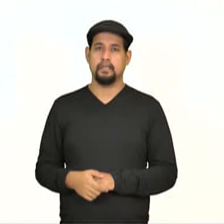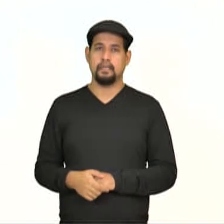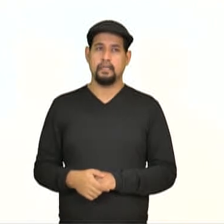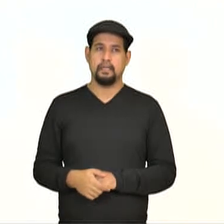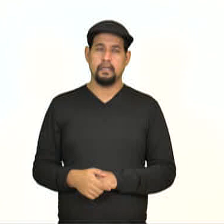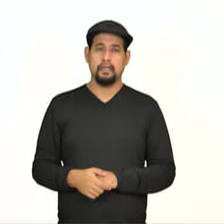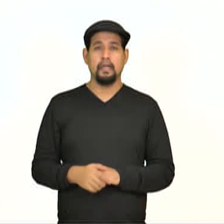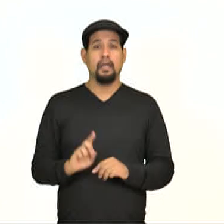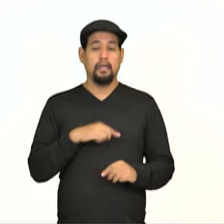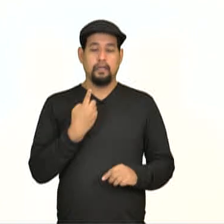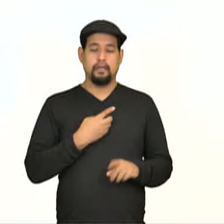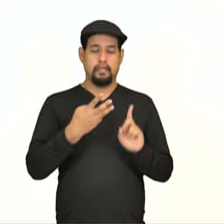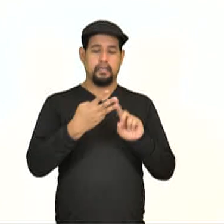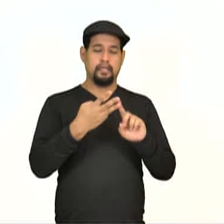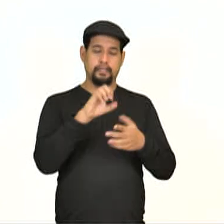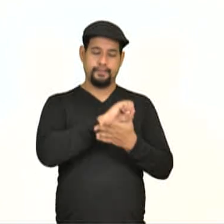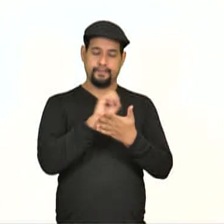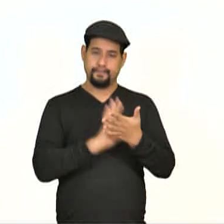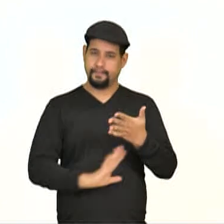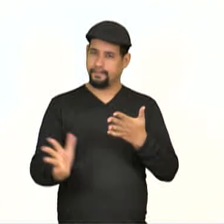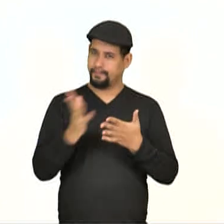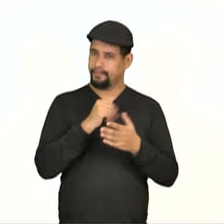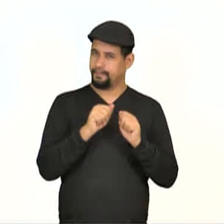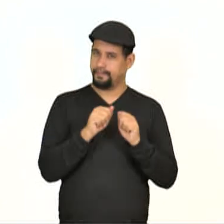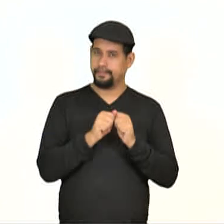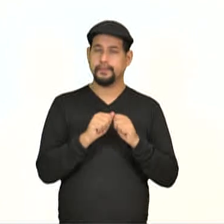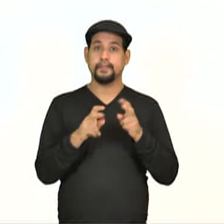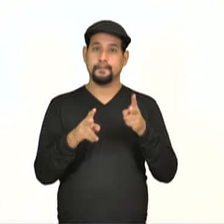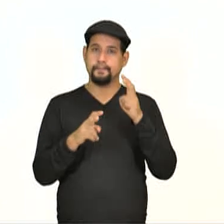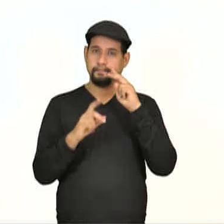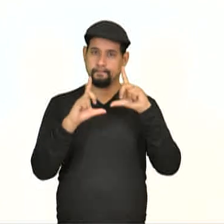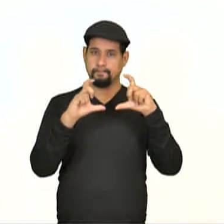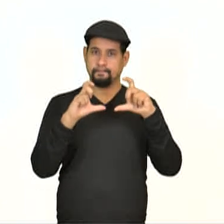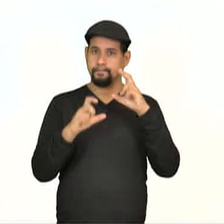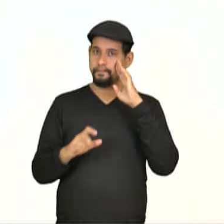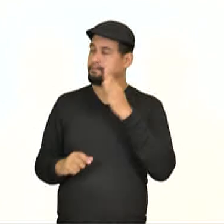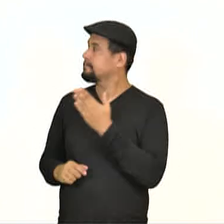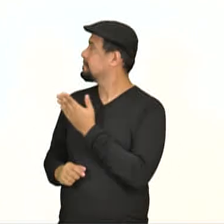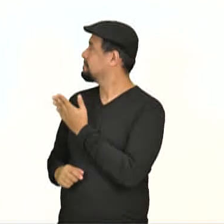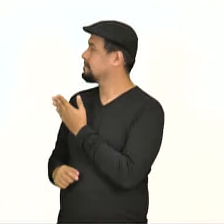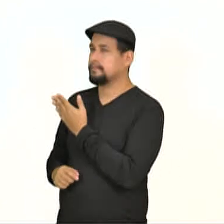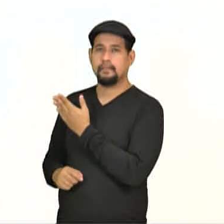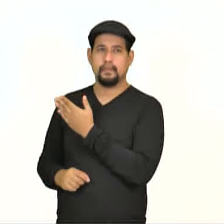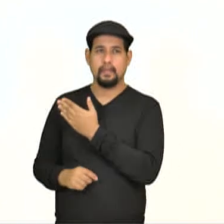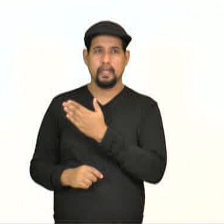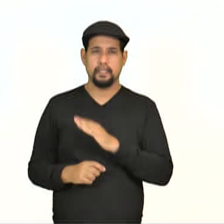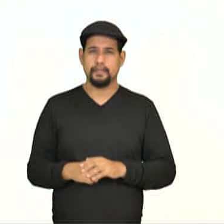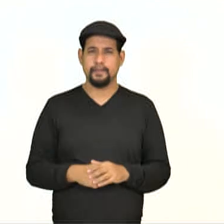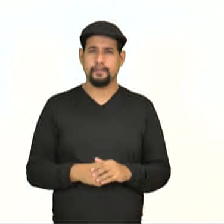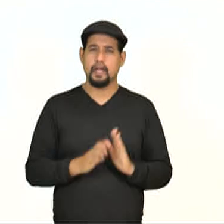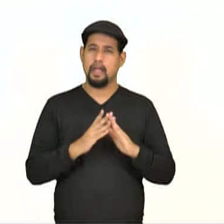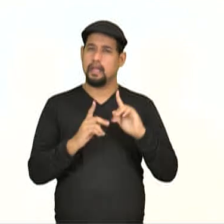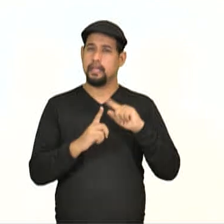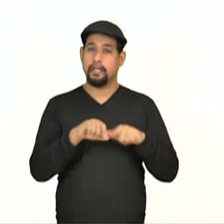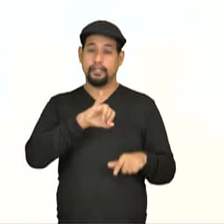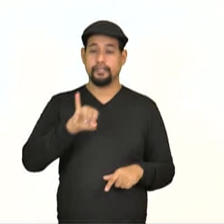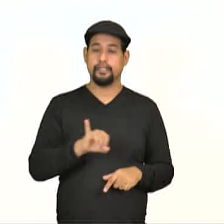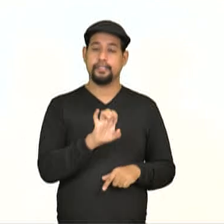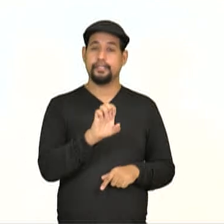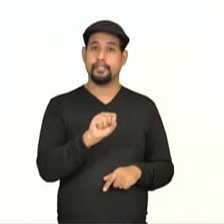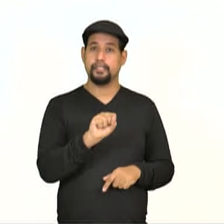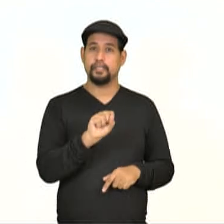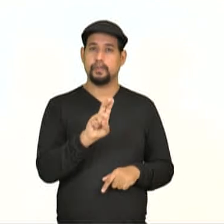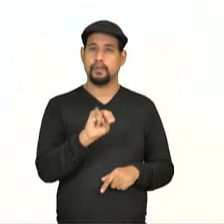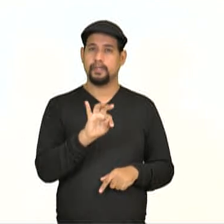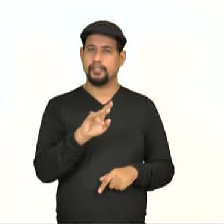Vamos fazer a nossa terceira atividade agora? Veja que nós temos uma imagem aqui, né, de uma antiga redução jesuítica. Tá? Então, observem